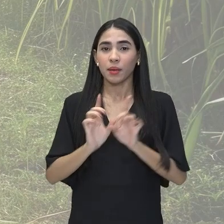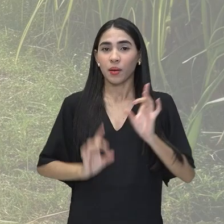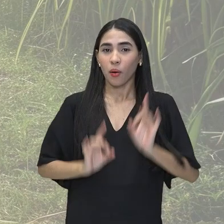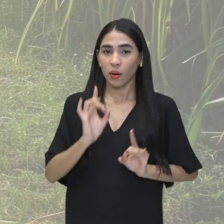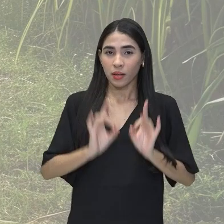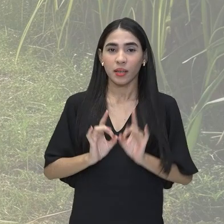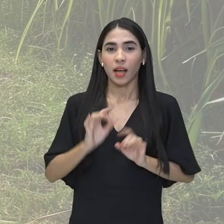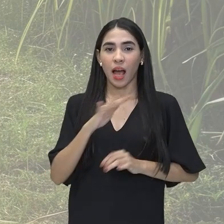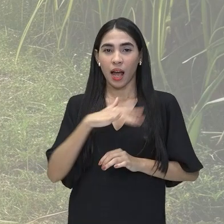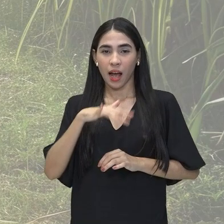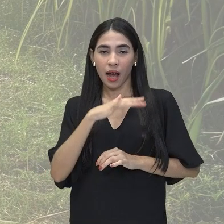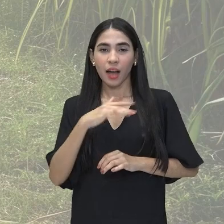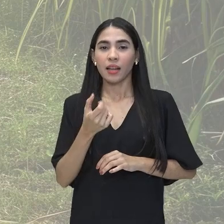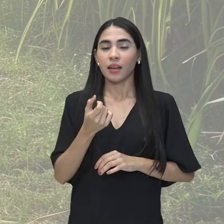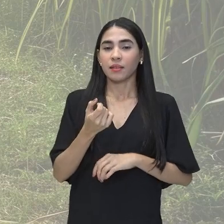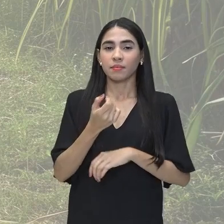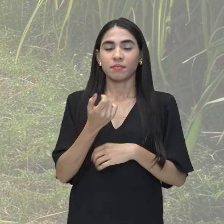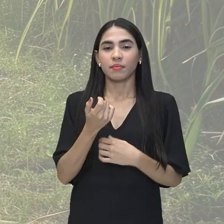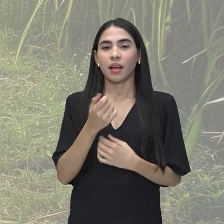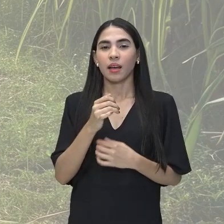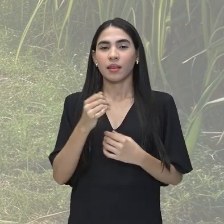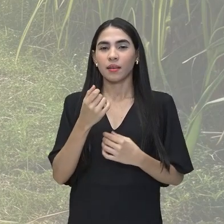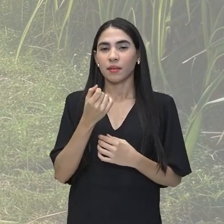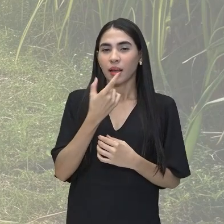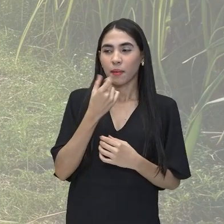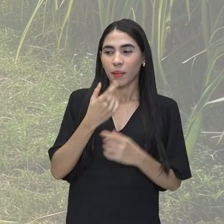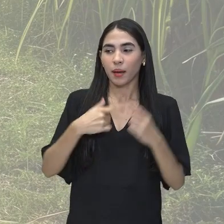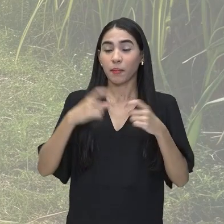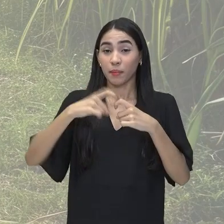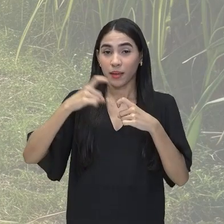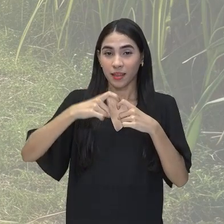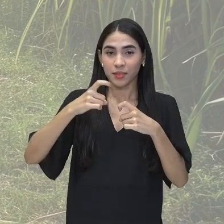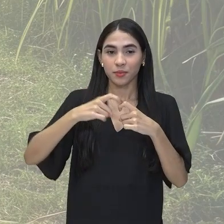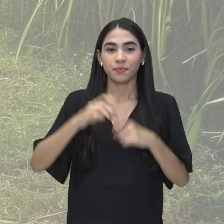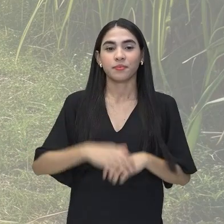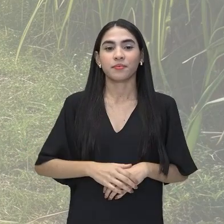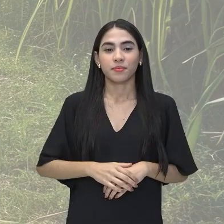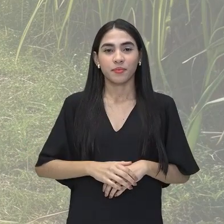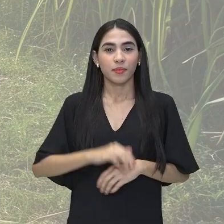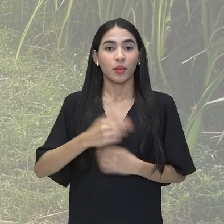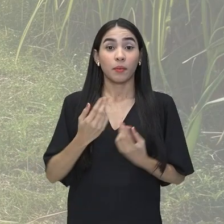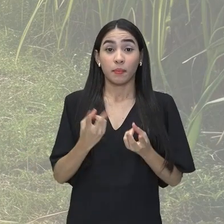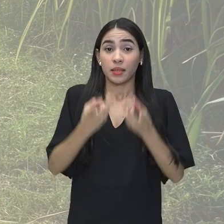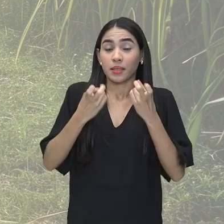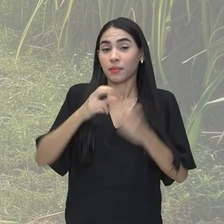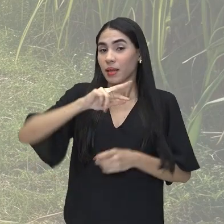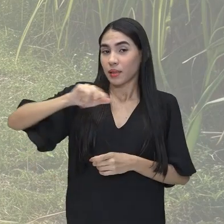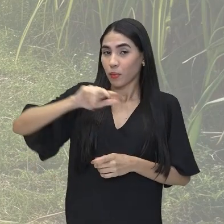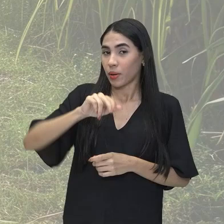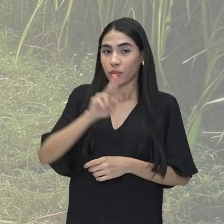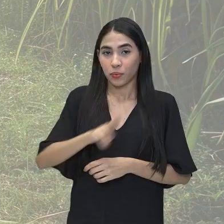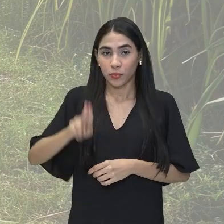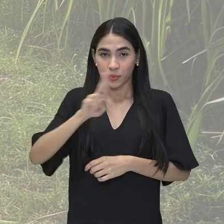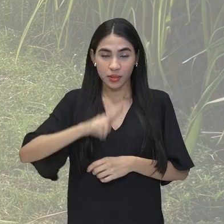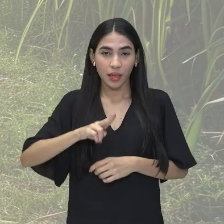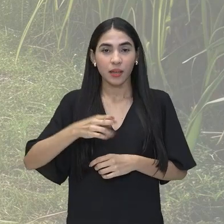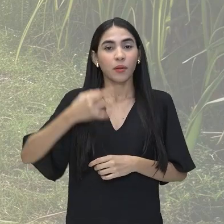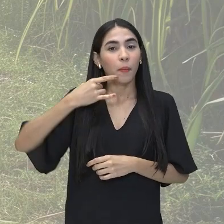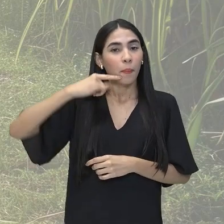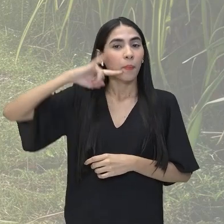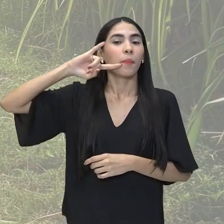farmacêutica. Farmacêutica, que é o álcool metílico. Observem que ele não é utilizado aí como